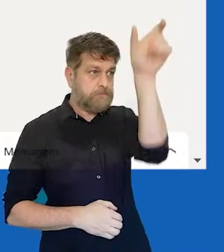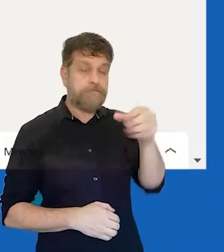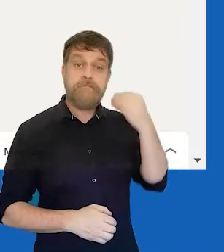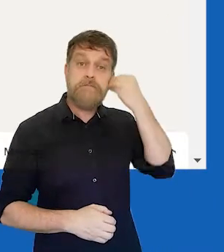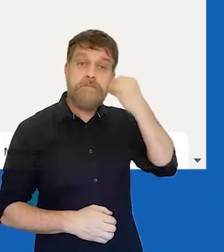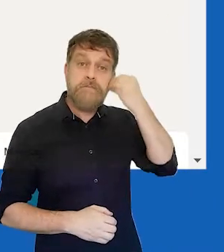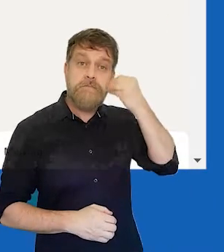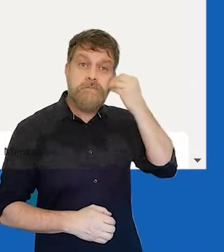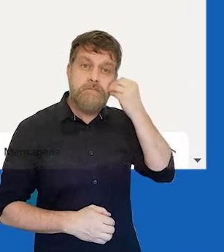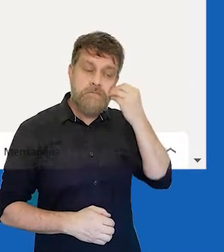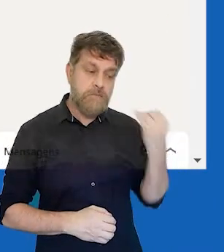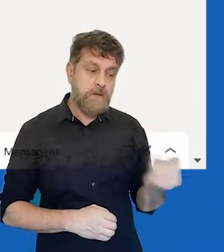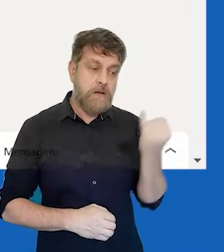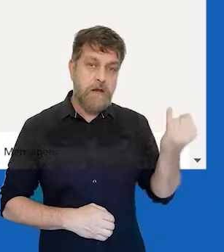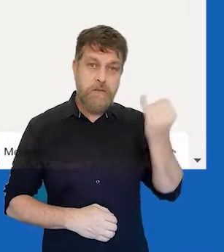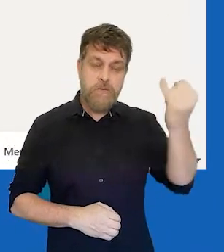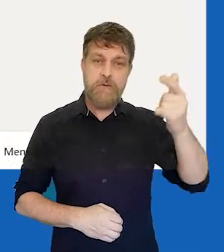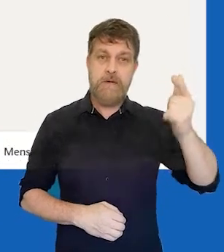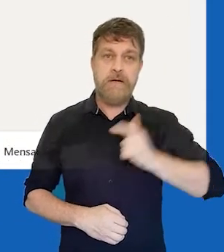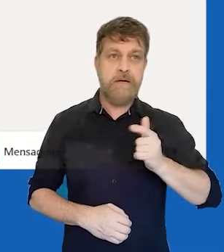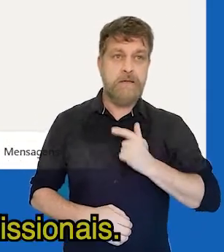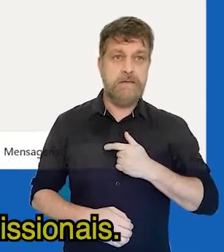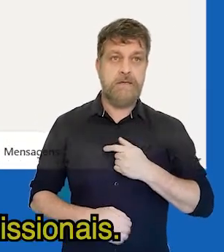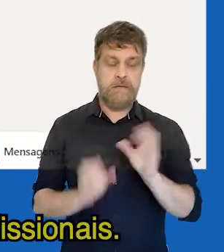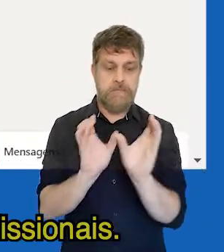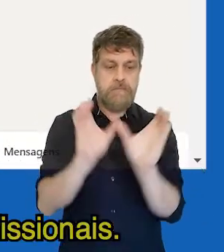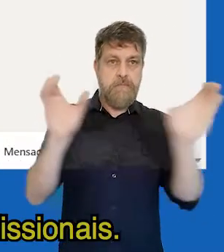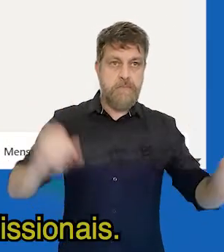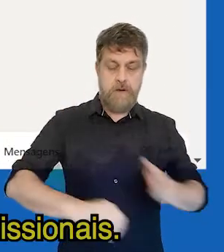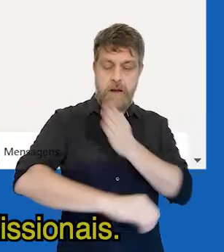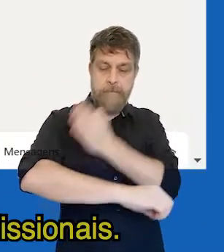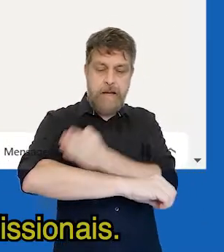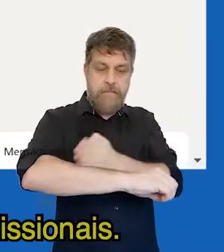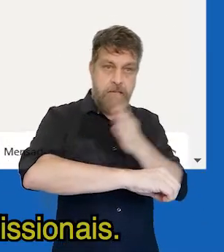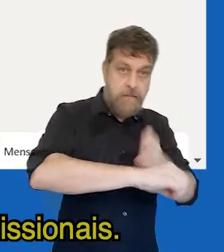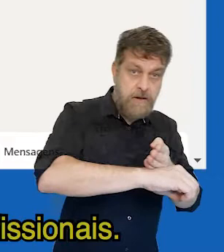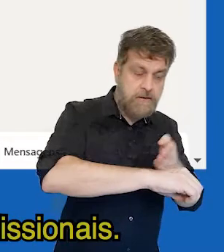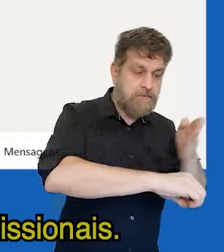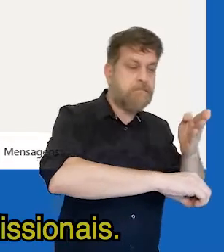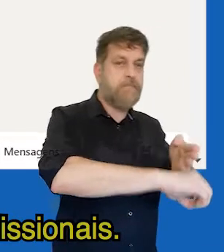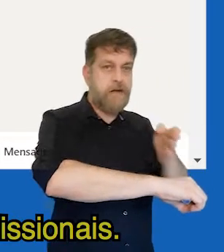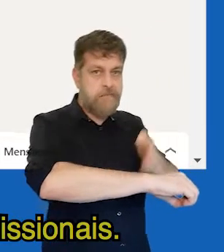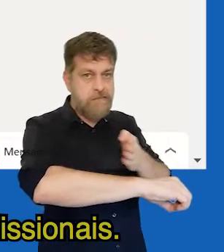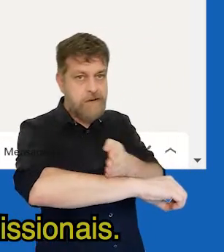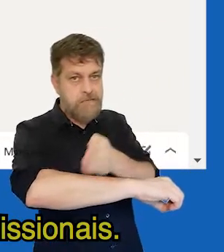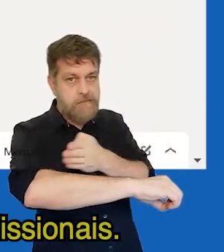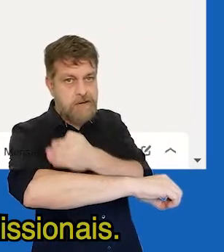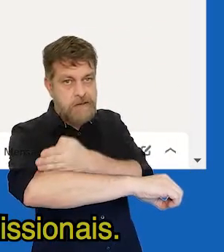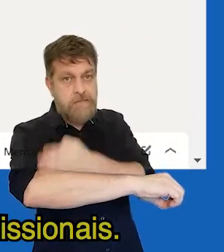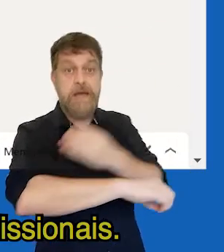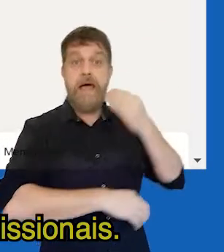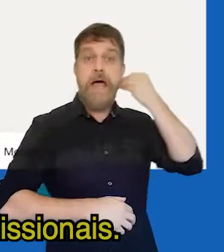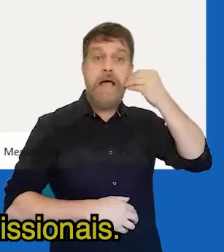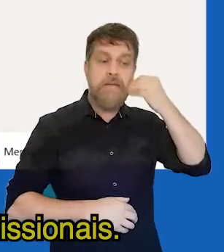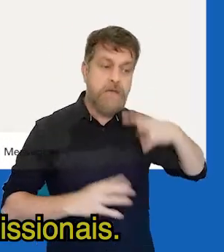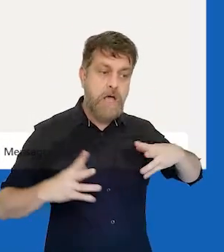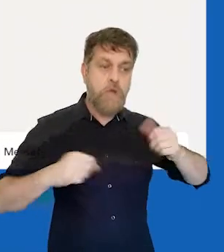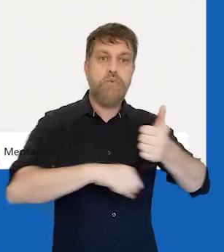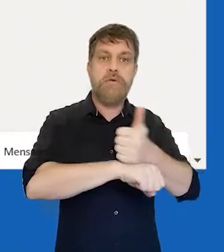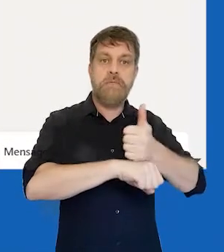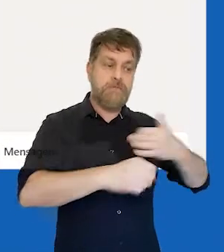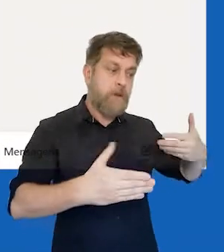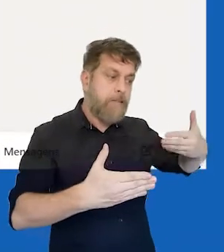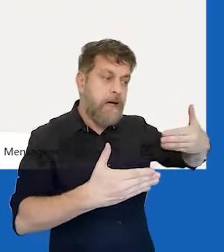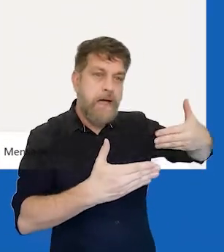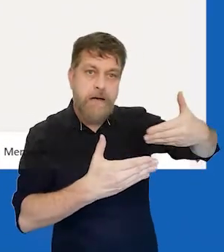é muito importante que a gente dívida por ordem cronológica então dá menos recente para mais recente todas nossas experiências profissionais